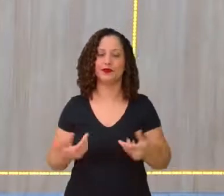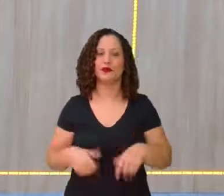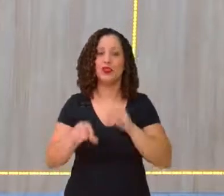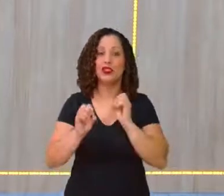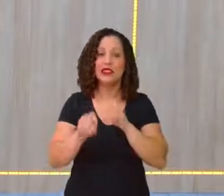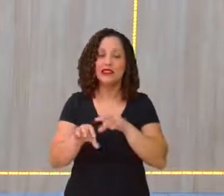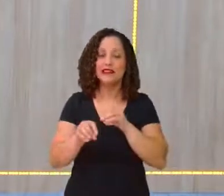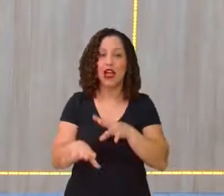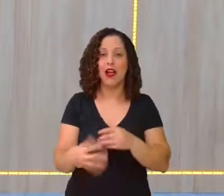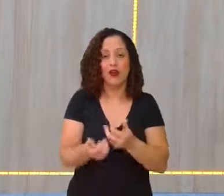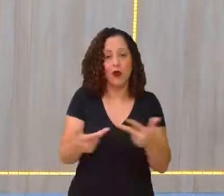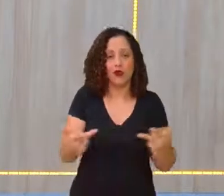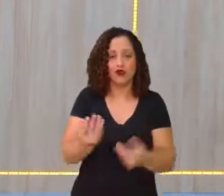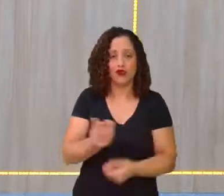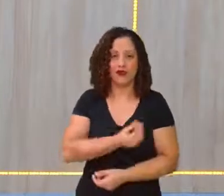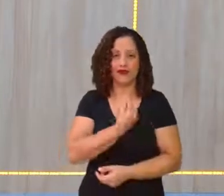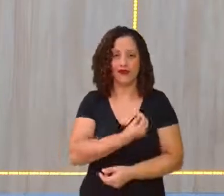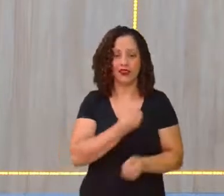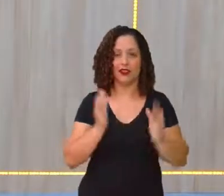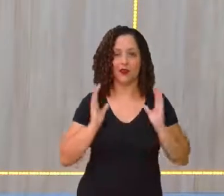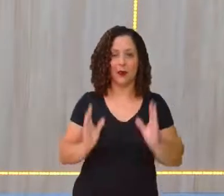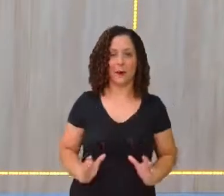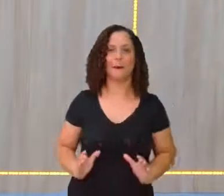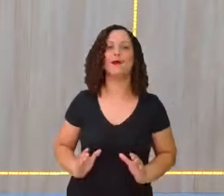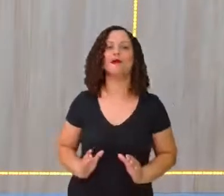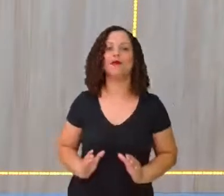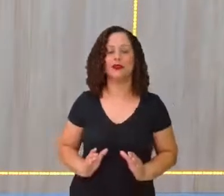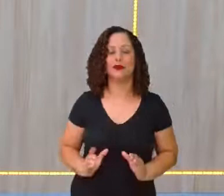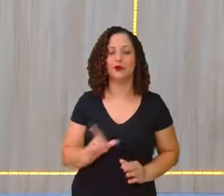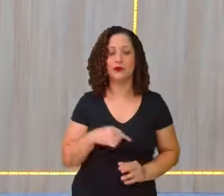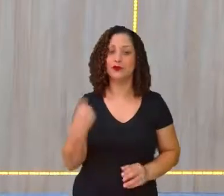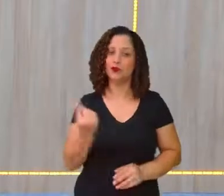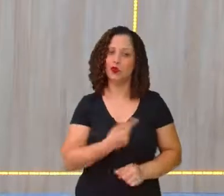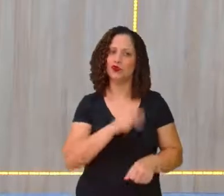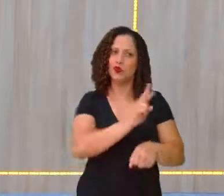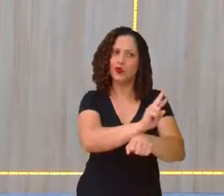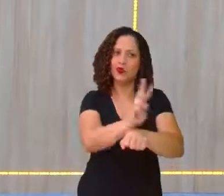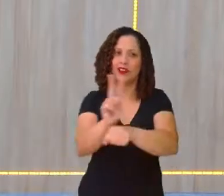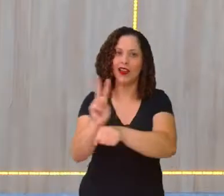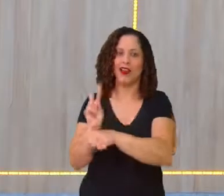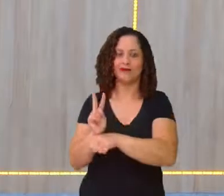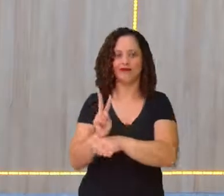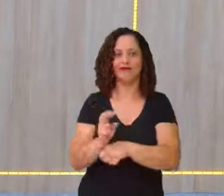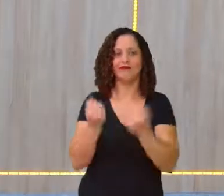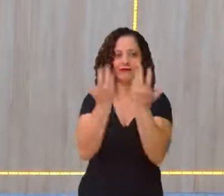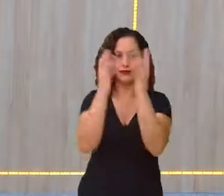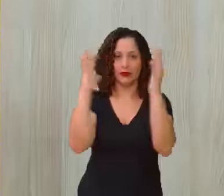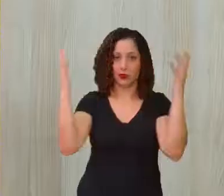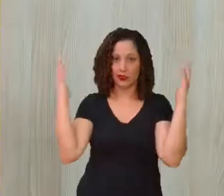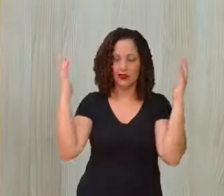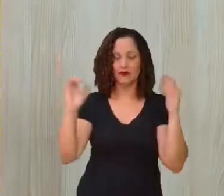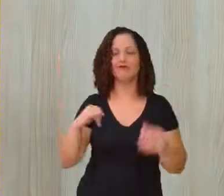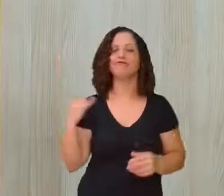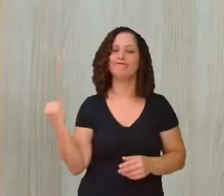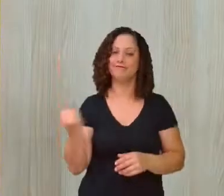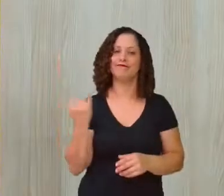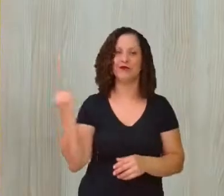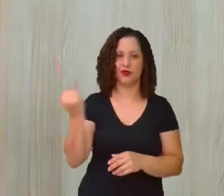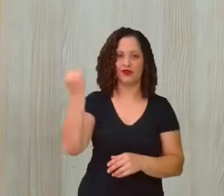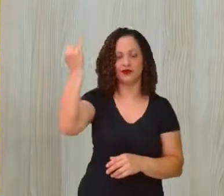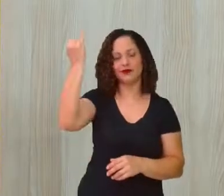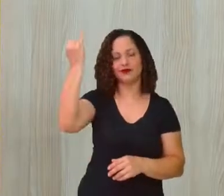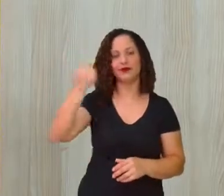a vida que fazem com que a gente, inclusive, preserve o meio ambiente, né, não, professora? É verdade, é muito importante essa questão, o meio ambiente agradece,